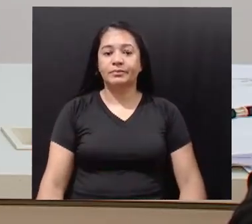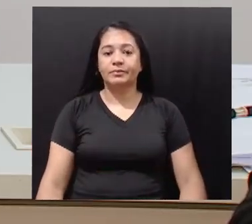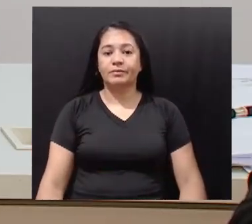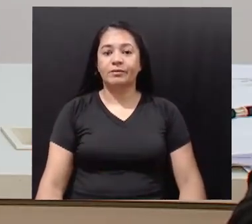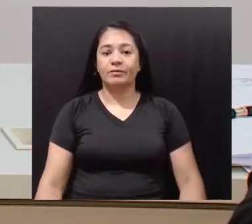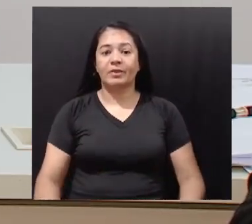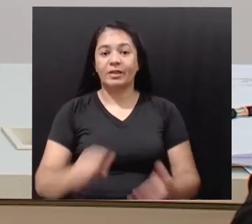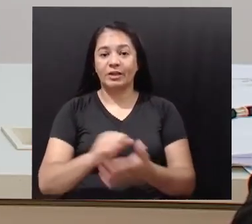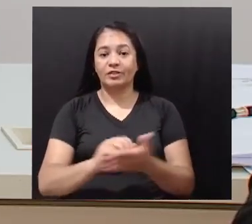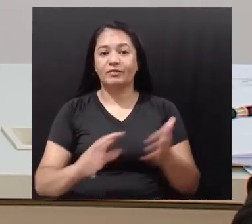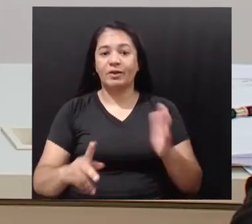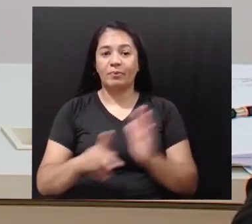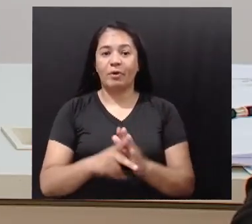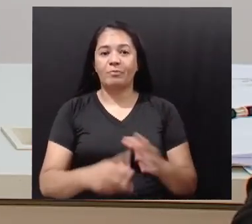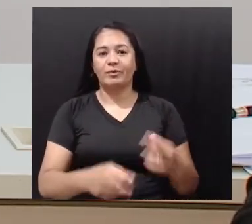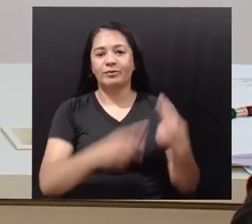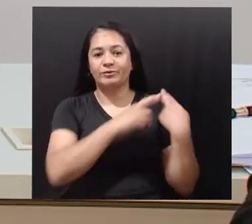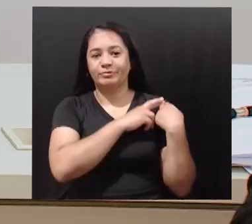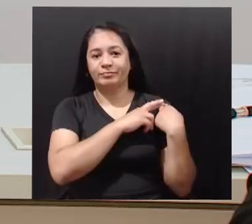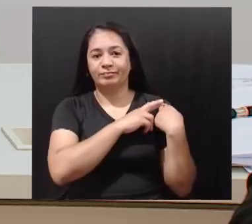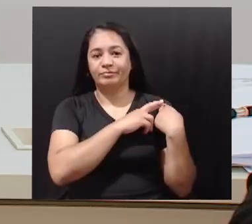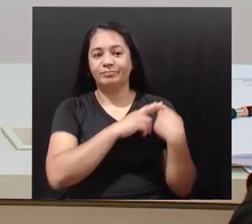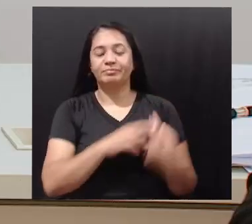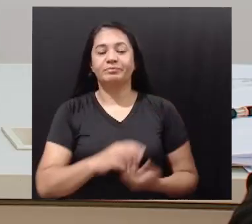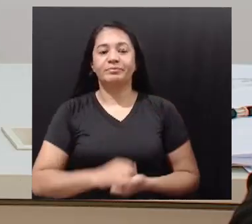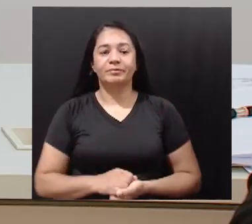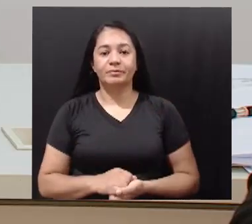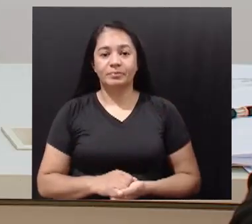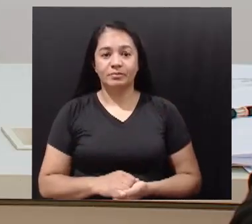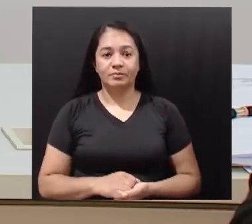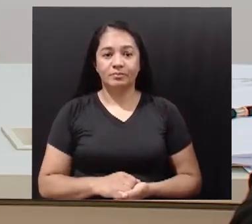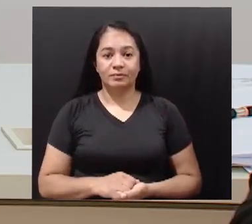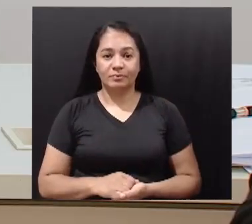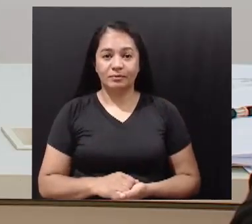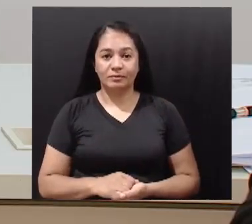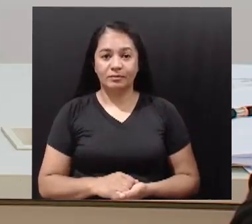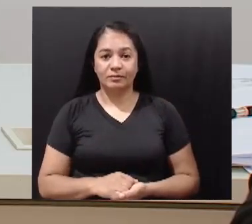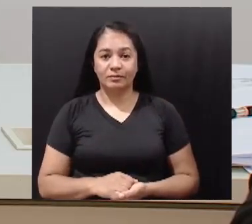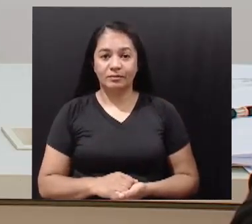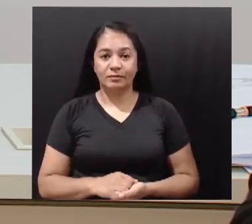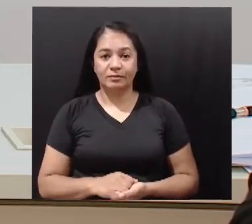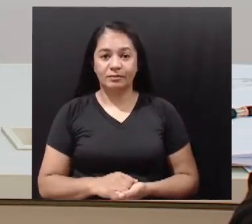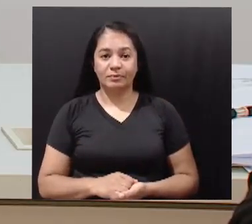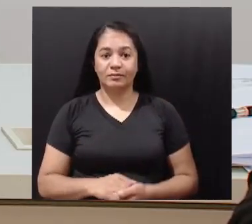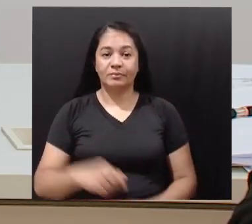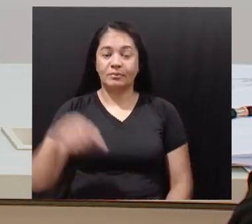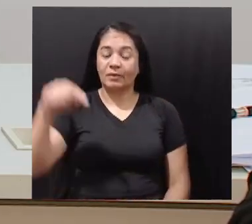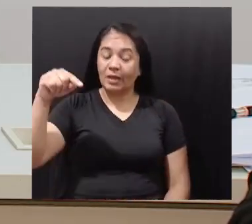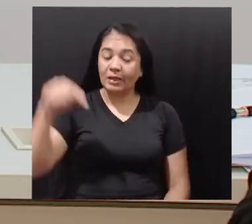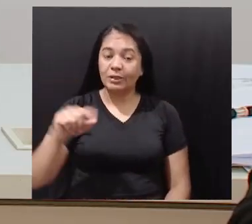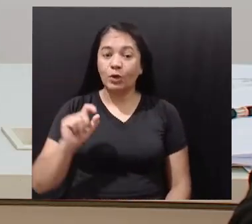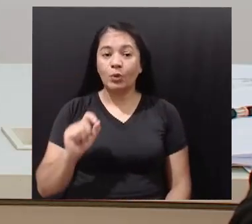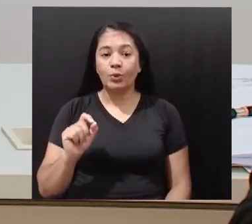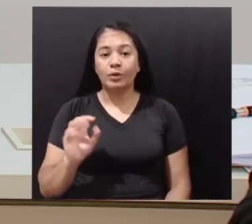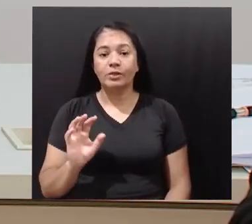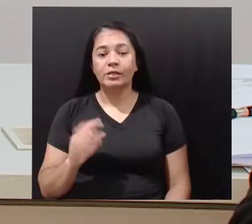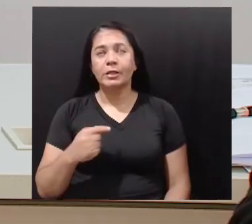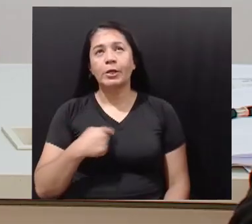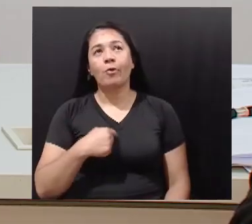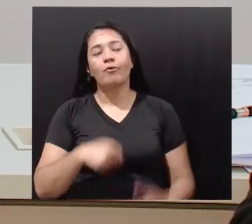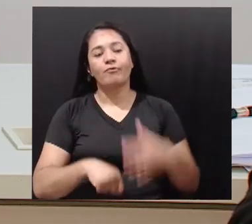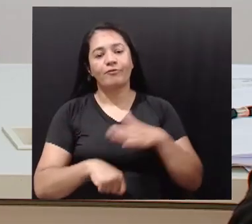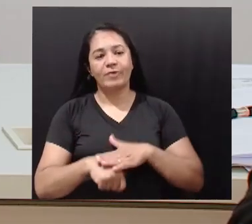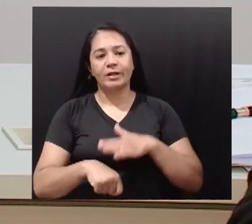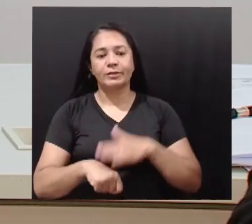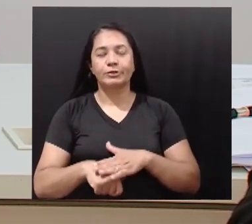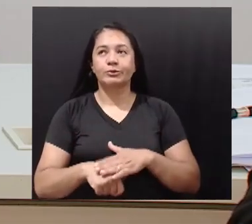tangencia com o que a Controladoria faz. E aí, aqui, o que eu faço, basicamente?